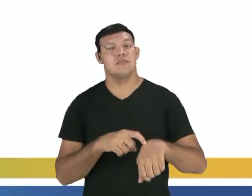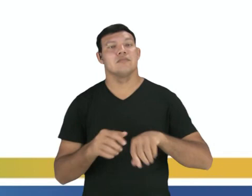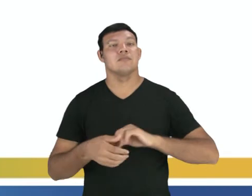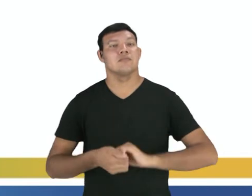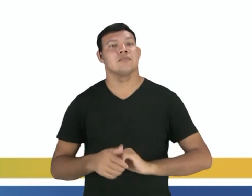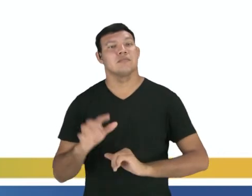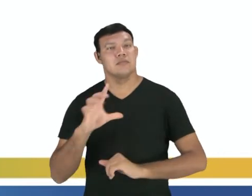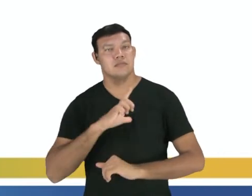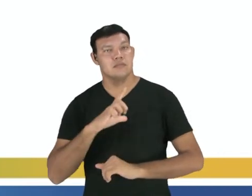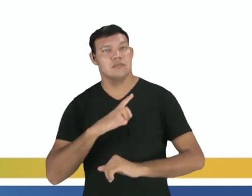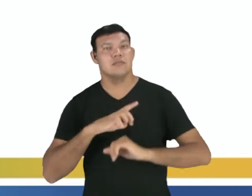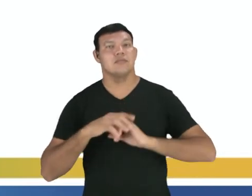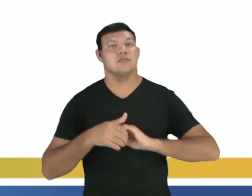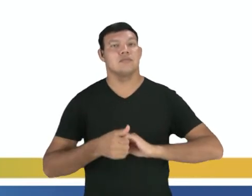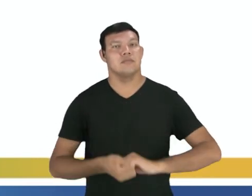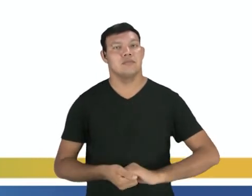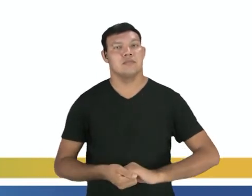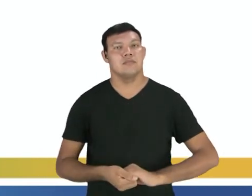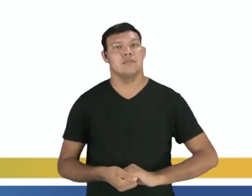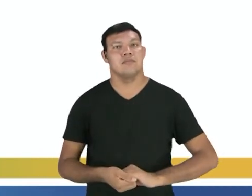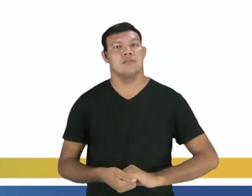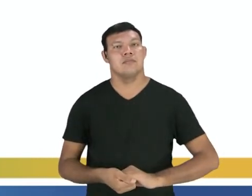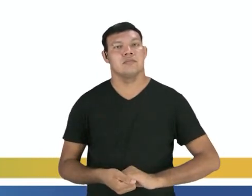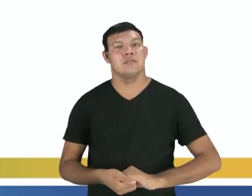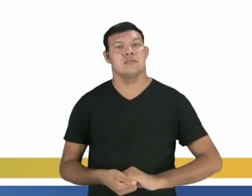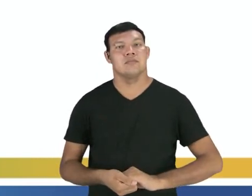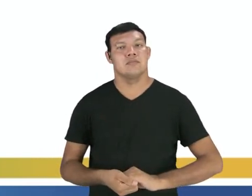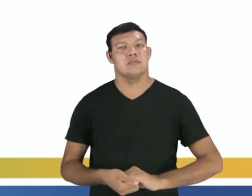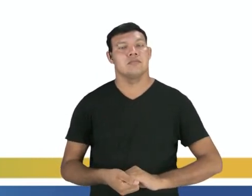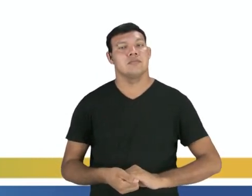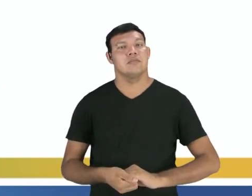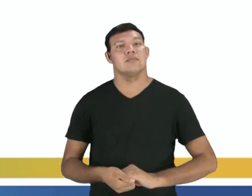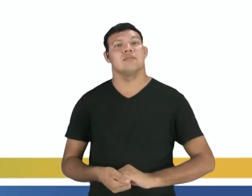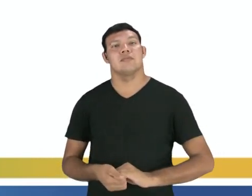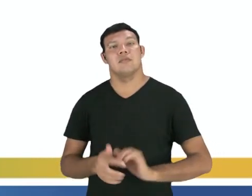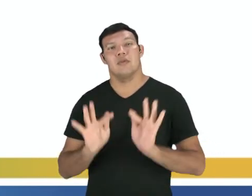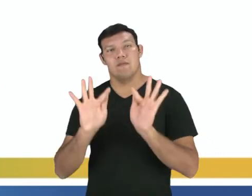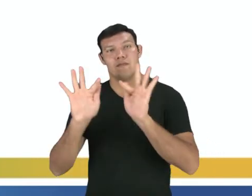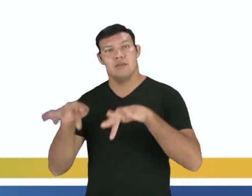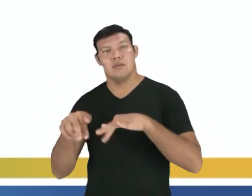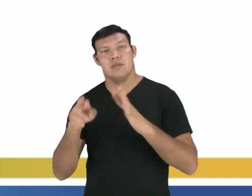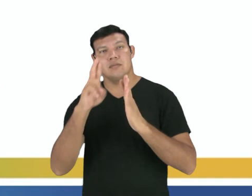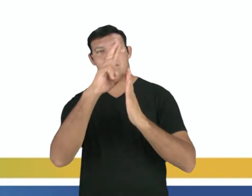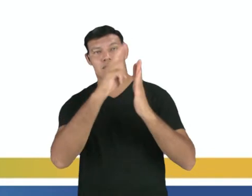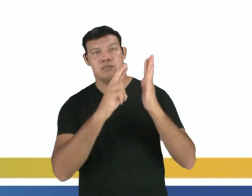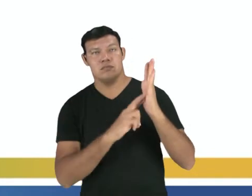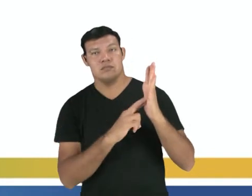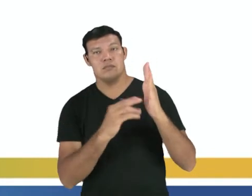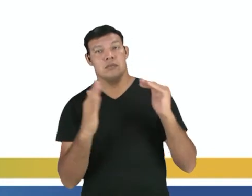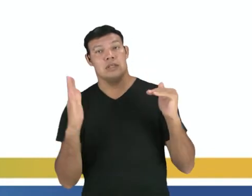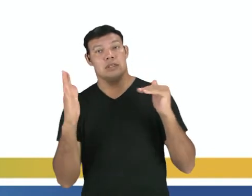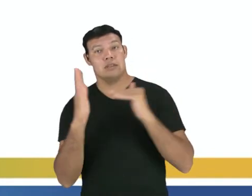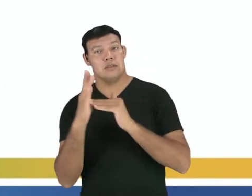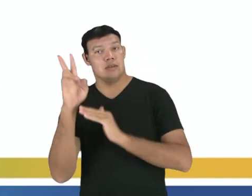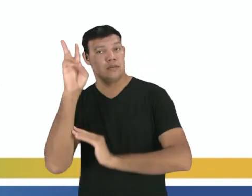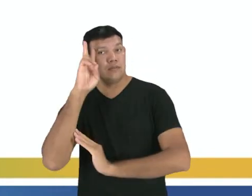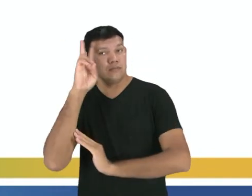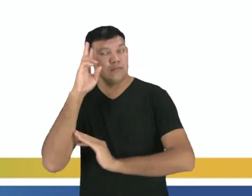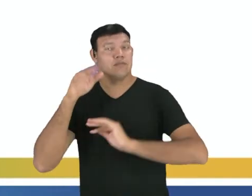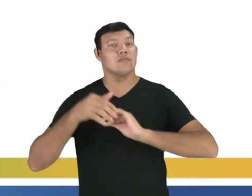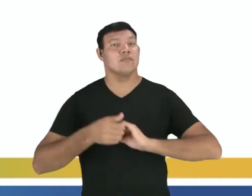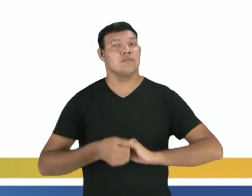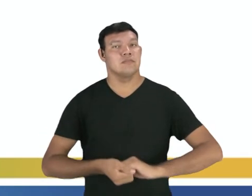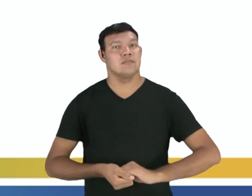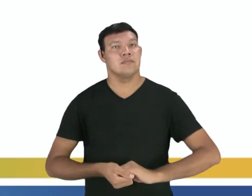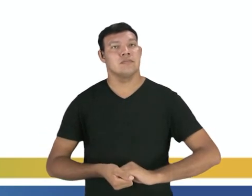por exemplo penas the report by money terminar o relatório até segunda eu by indicando aí